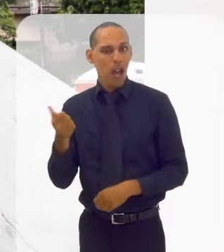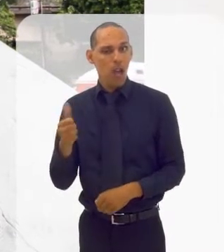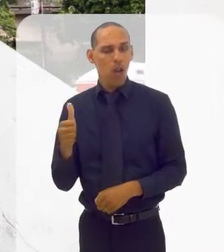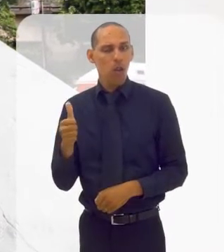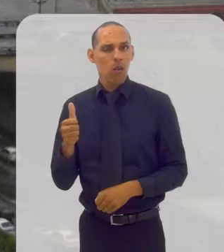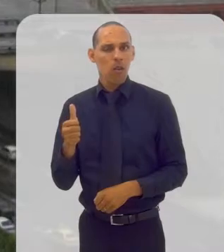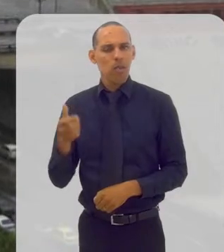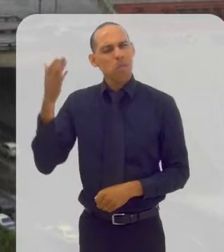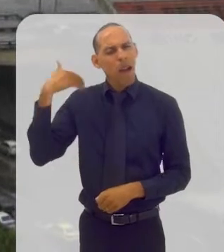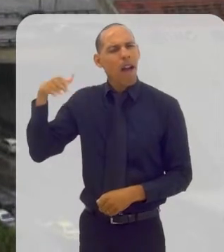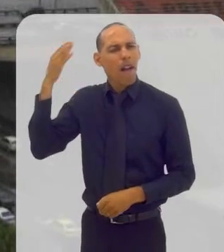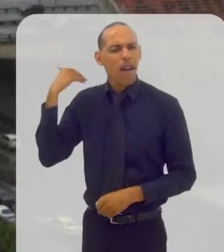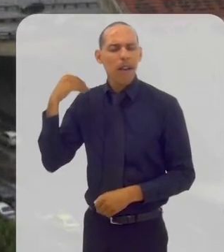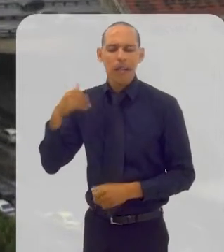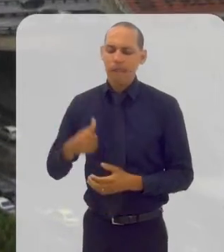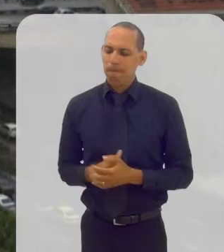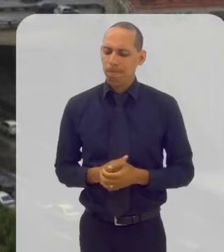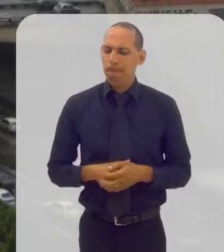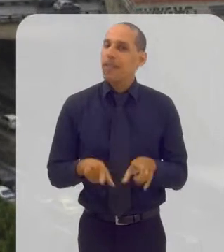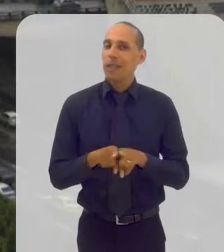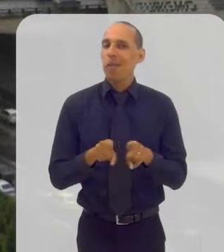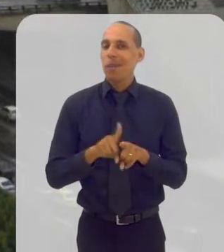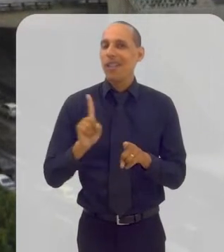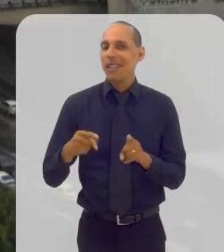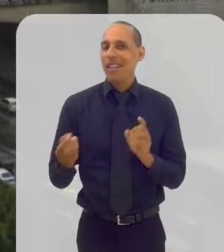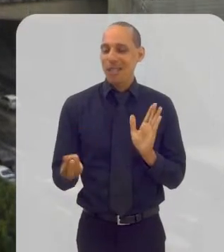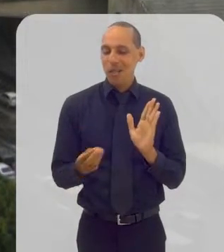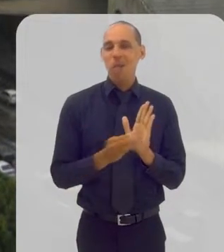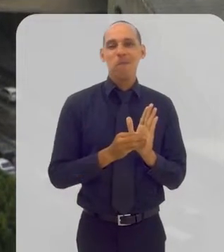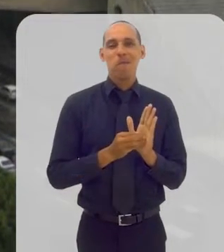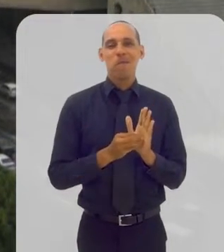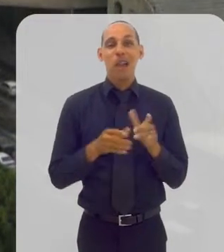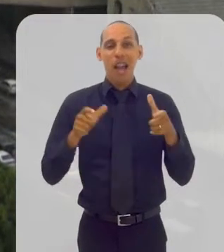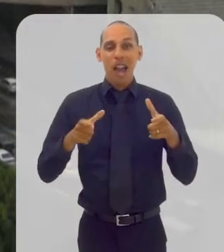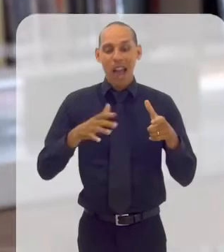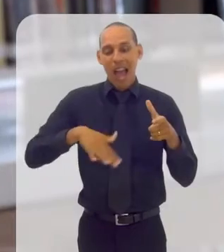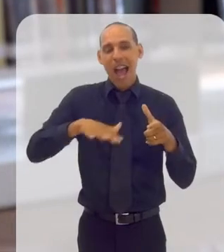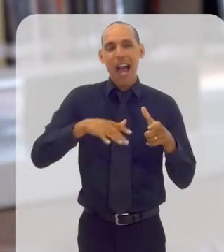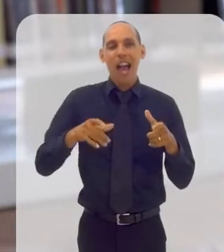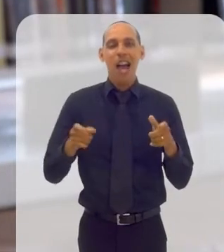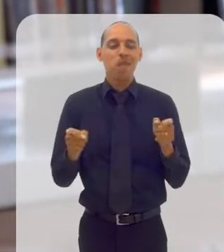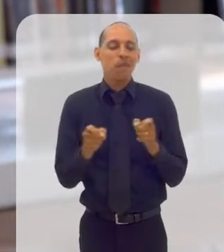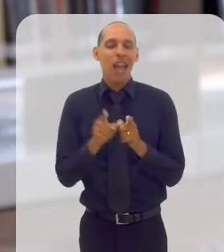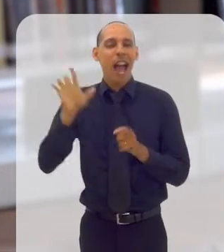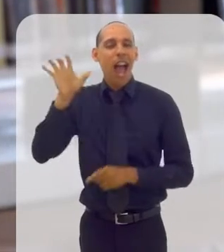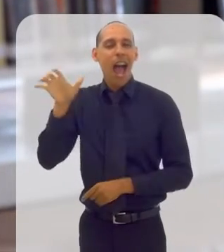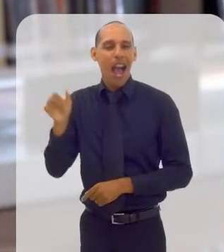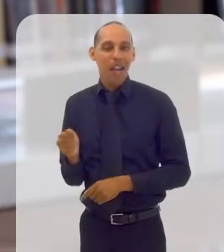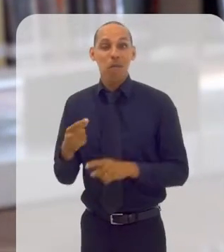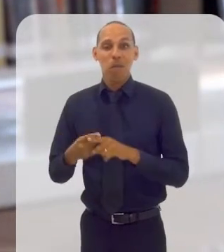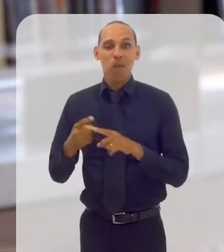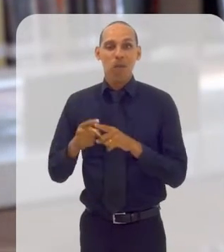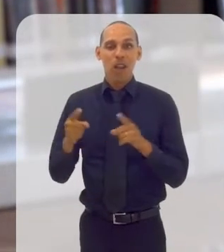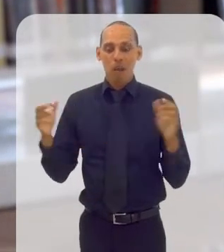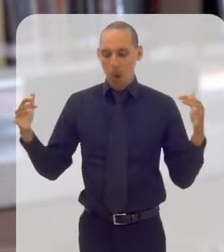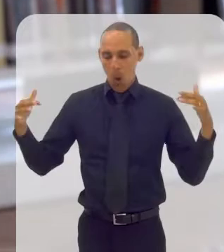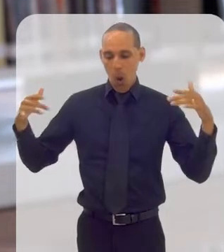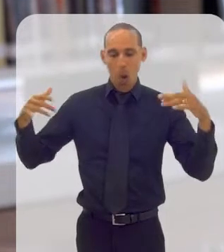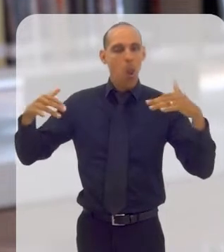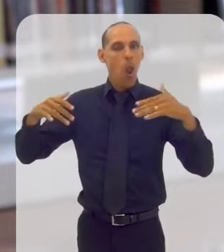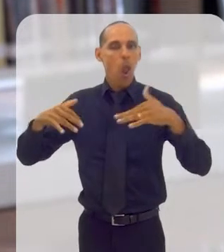é considerada, no passado, também como parte da região da Pequena África, por ser um local